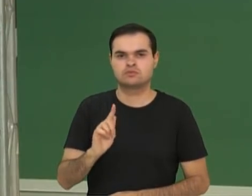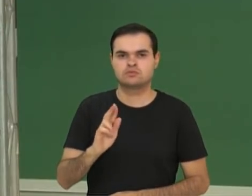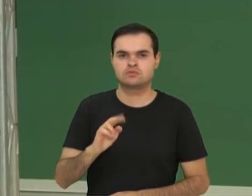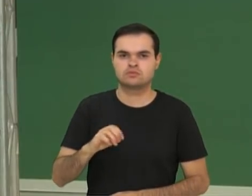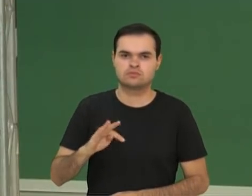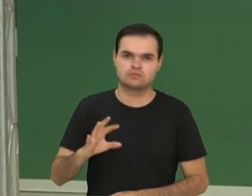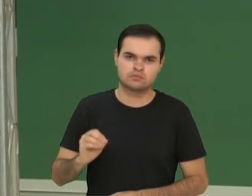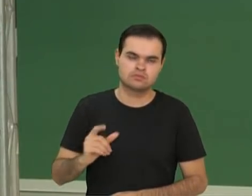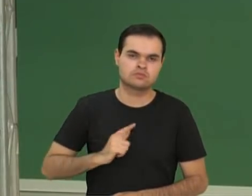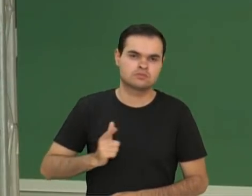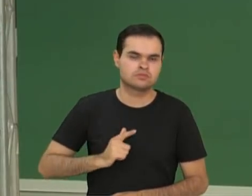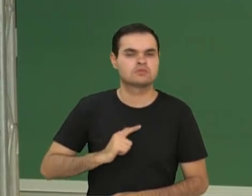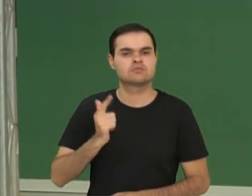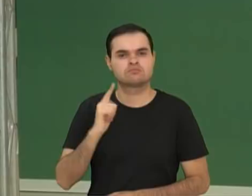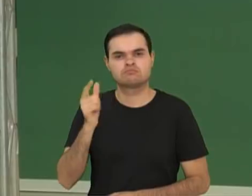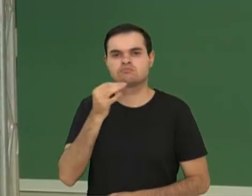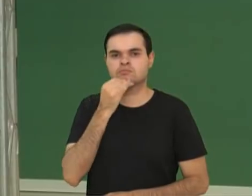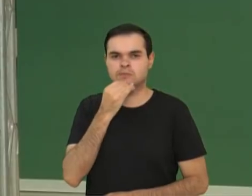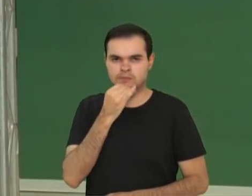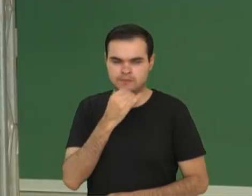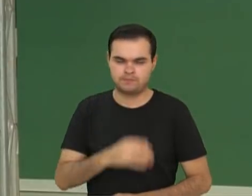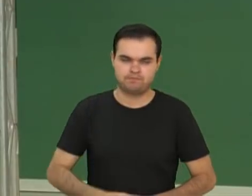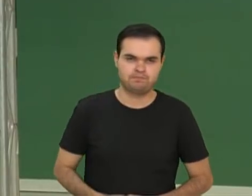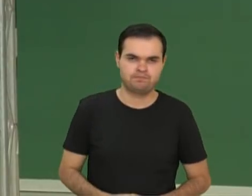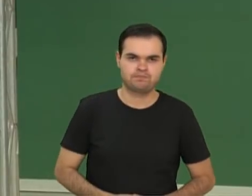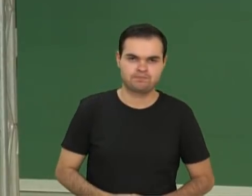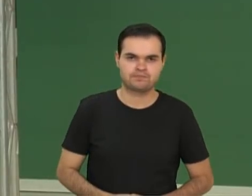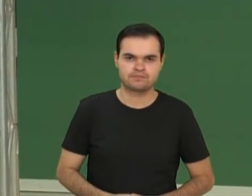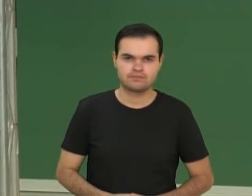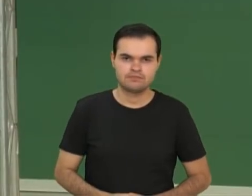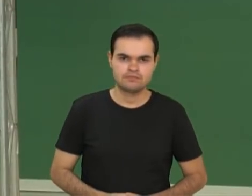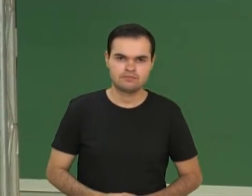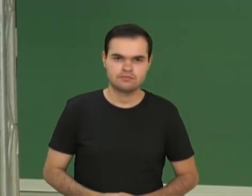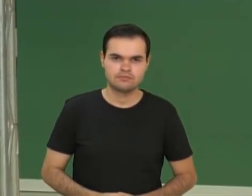até alguns exemplos, algumas situações.